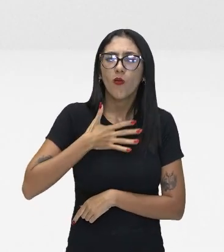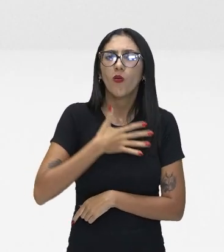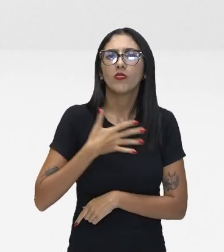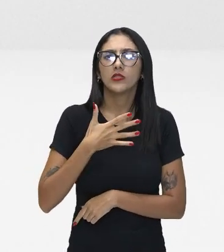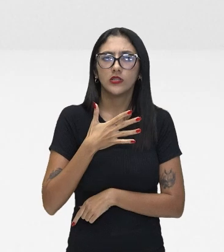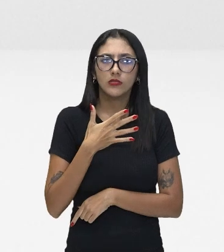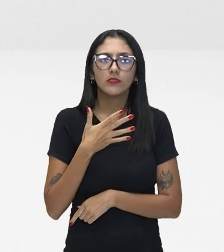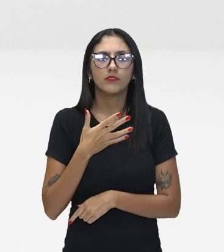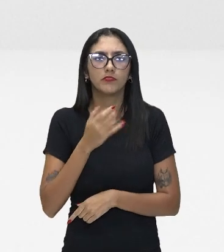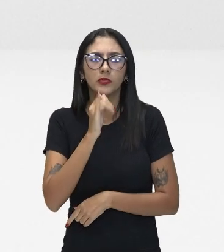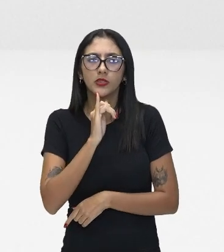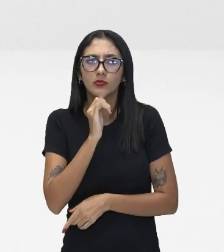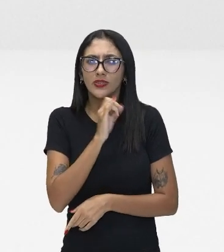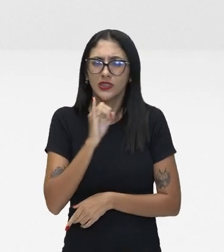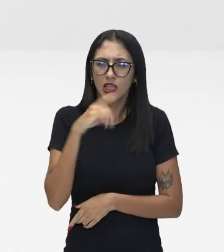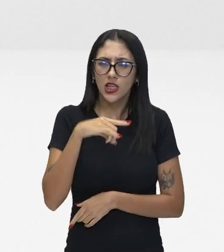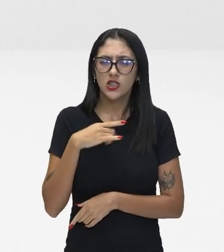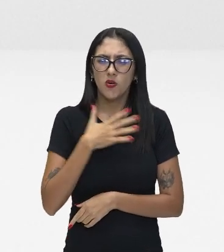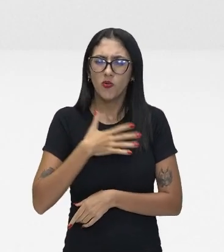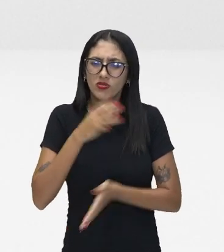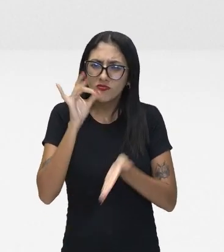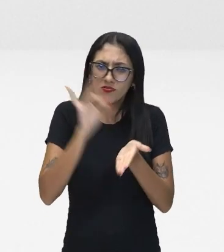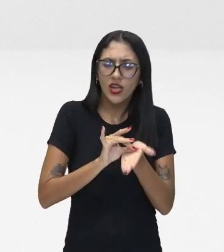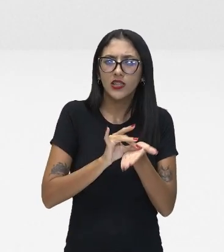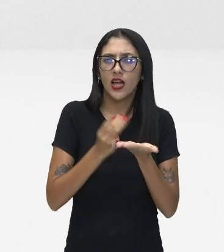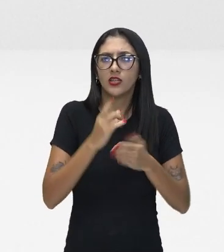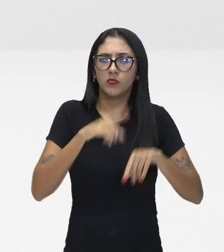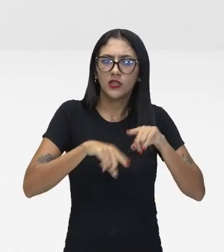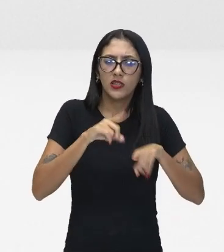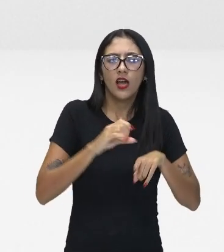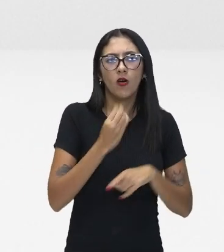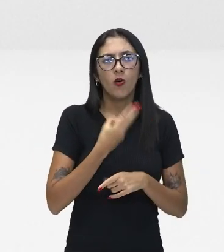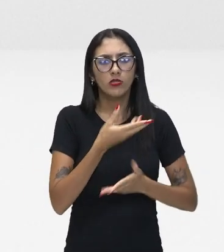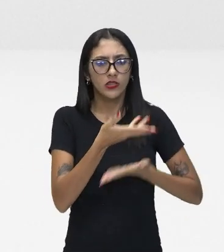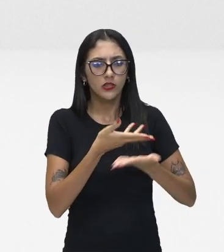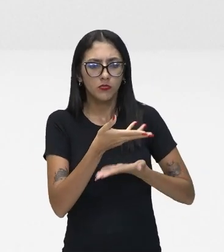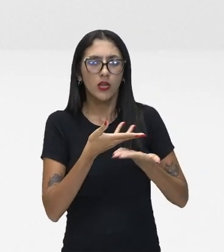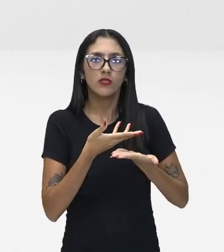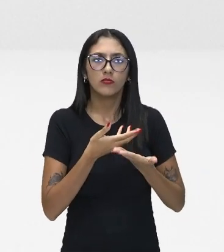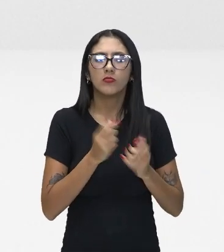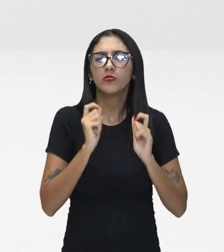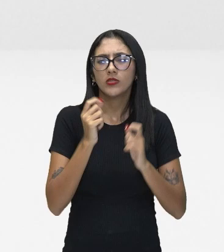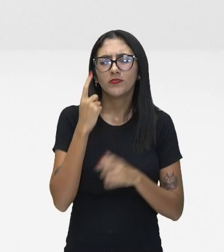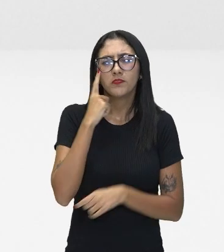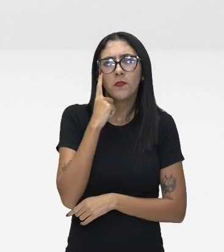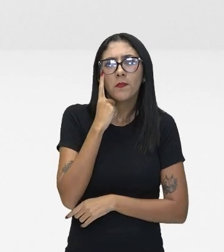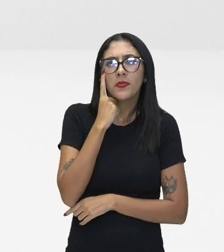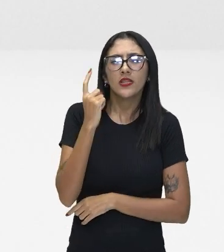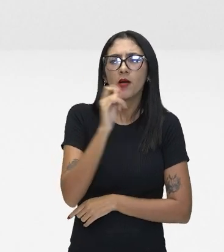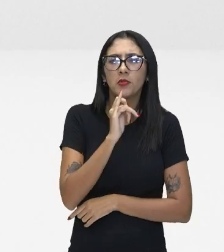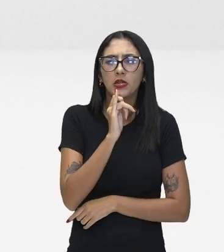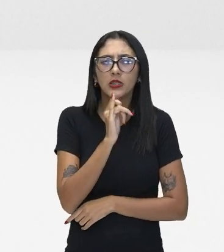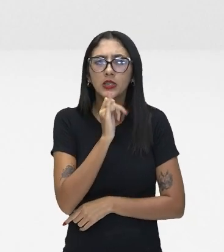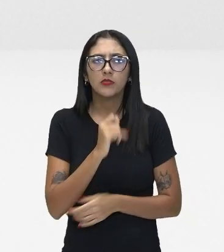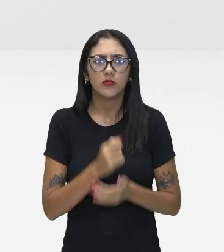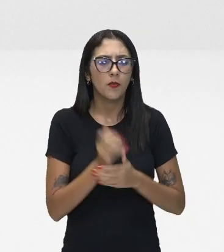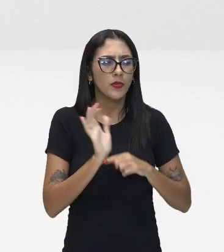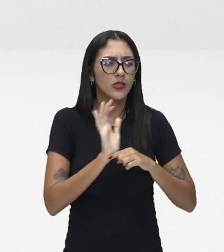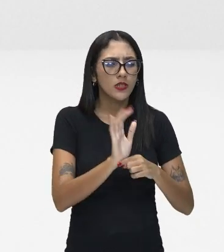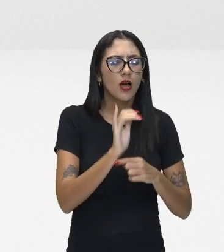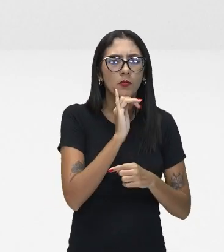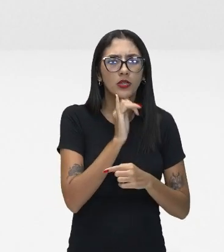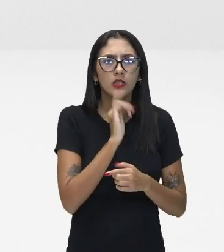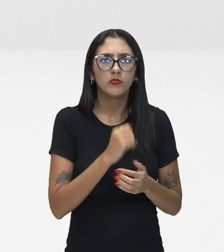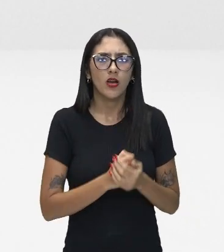cliente, será se eles estão gostando, o que você pode fazer, uma enquete, não é? Quando você vai atrás